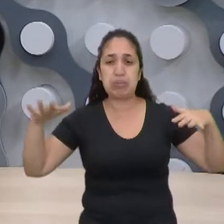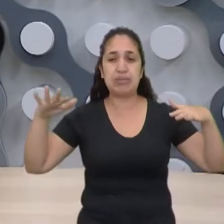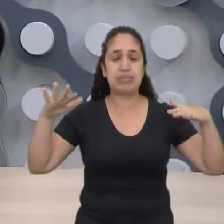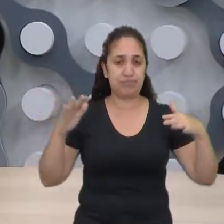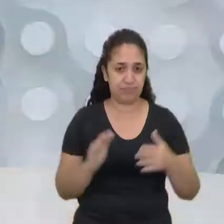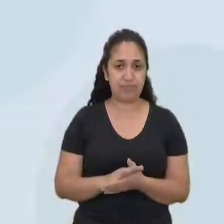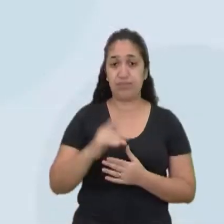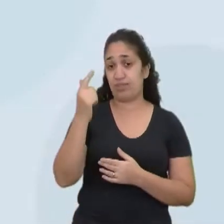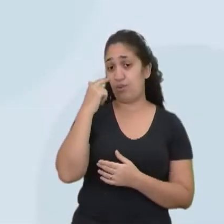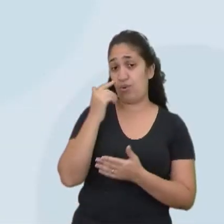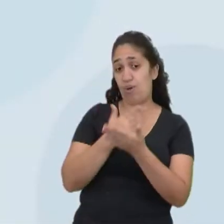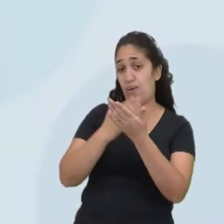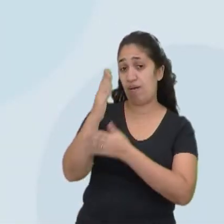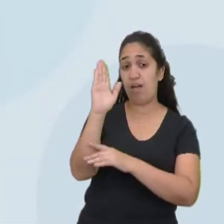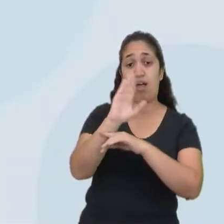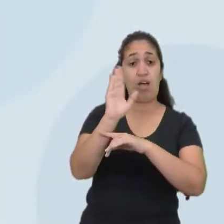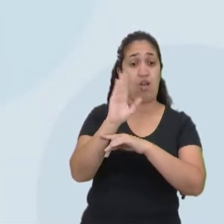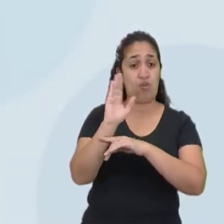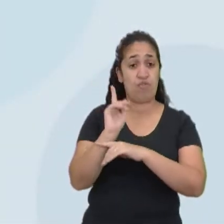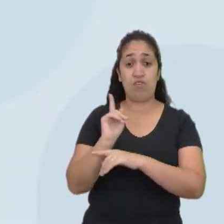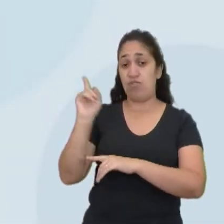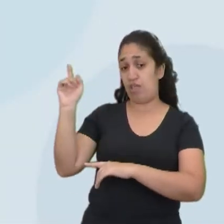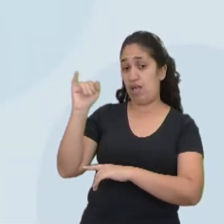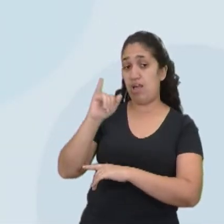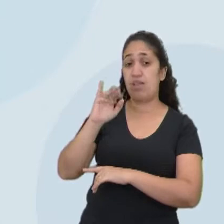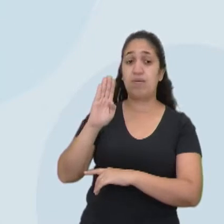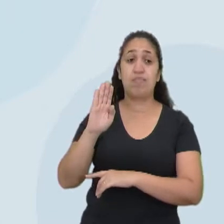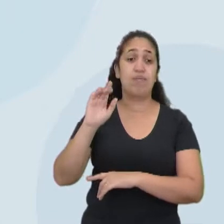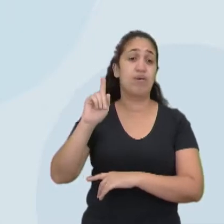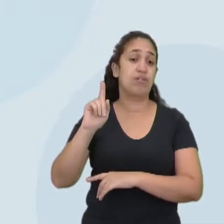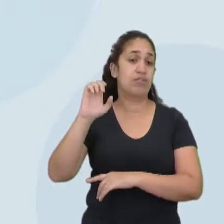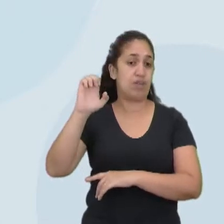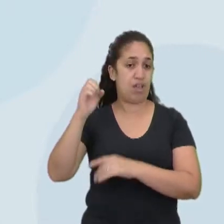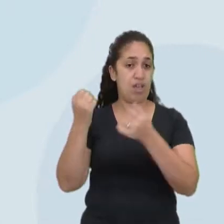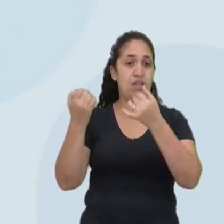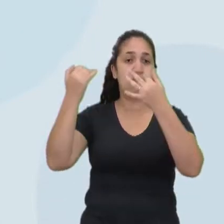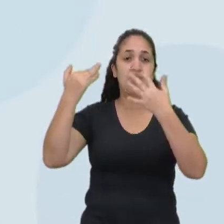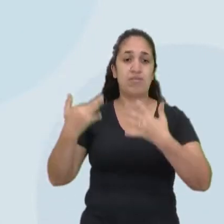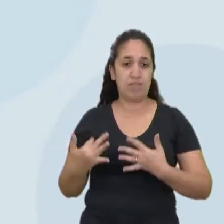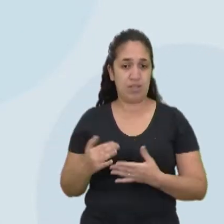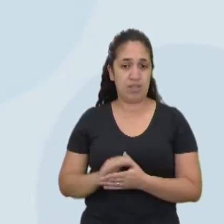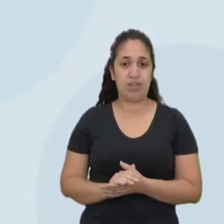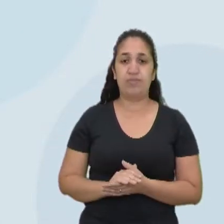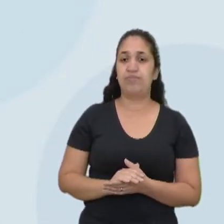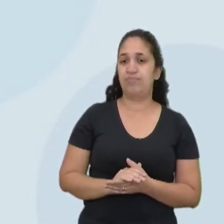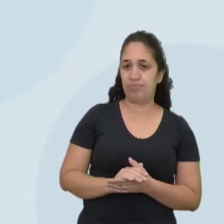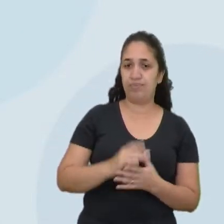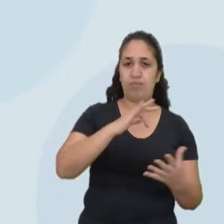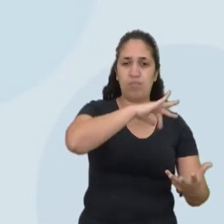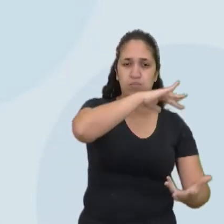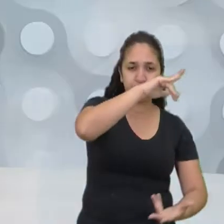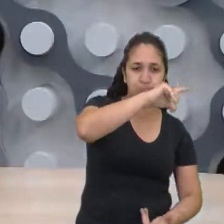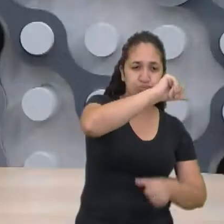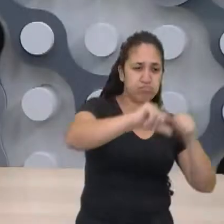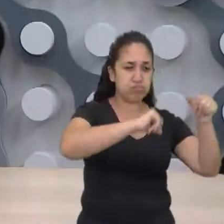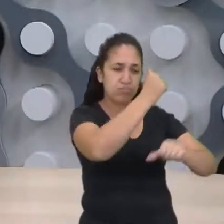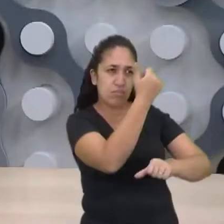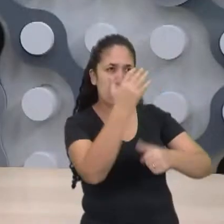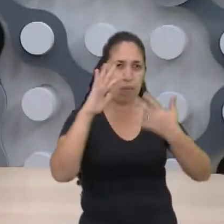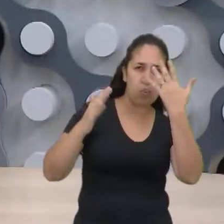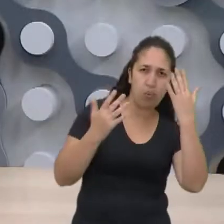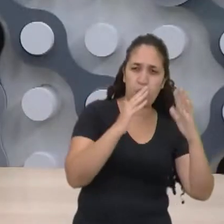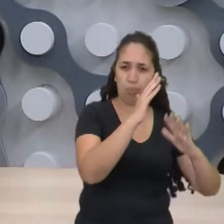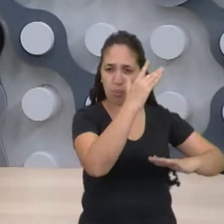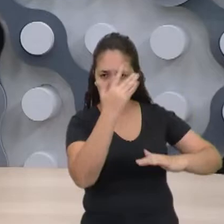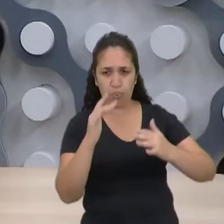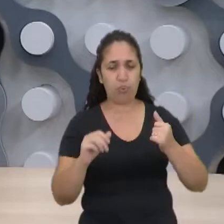com o vídeo, né, do IBGE Explica, o ODS 13, Ação contra a Mudança Global do Clima. E daqui a pouco